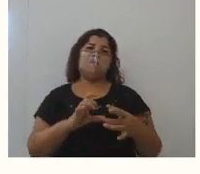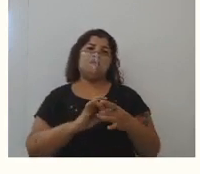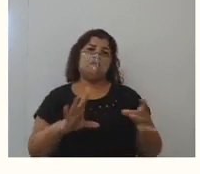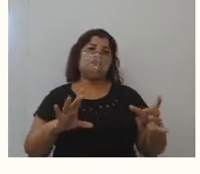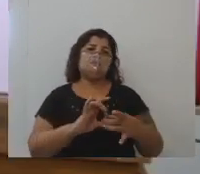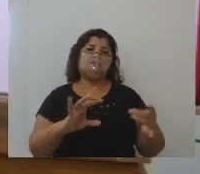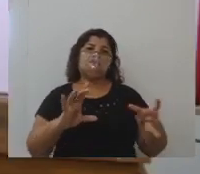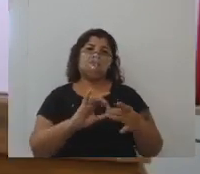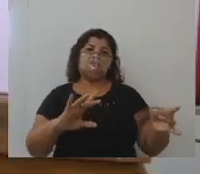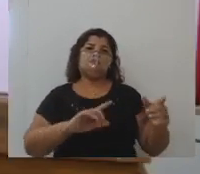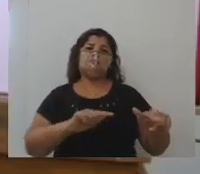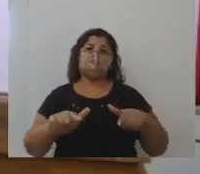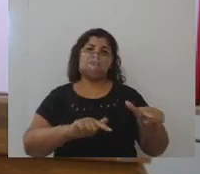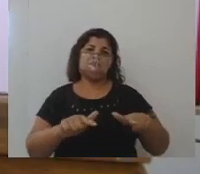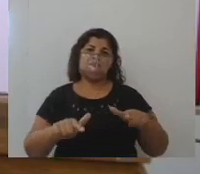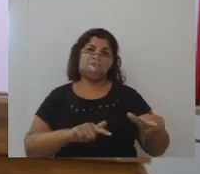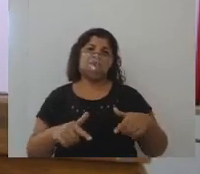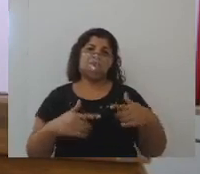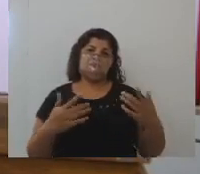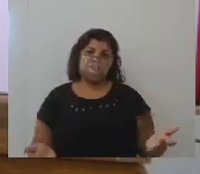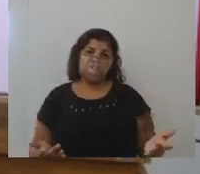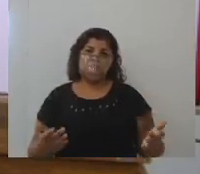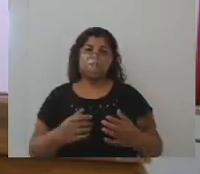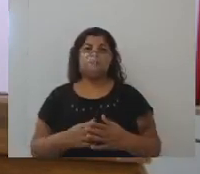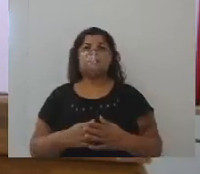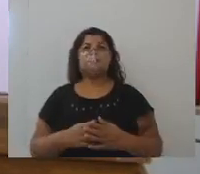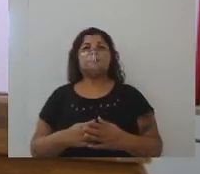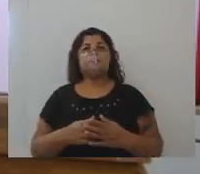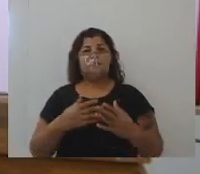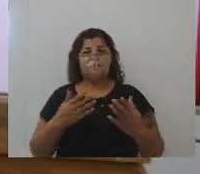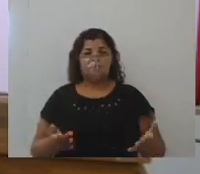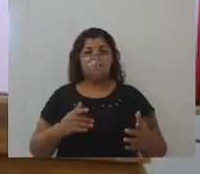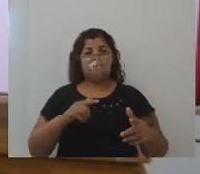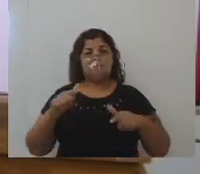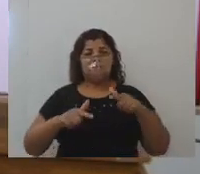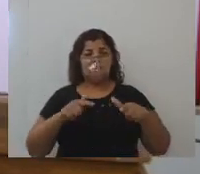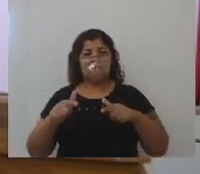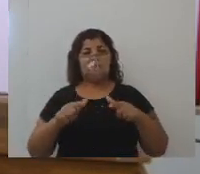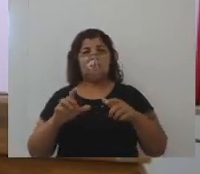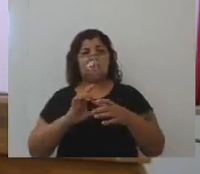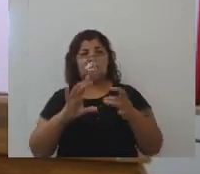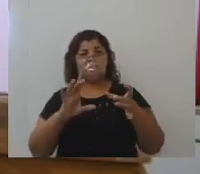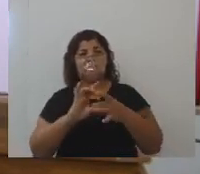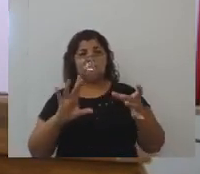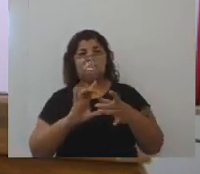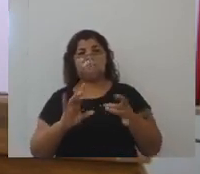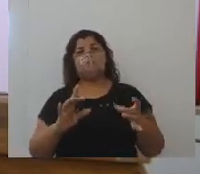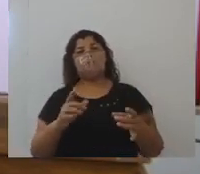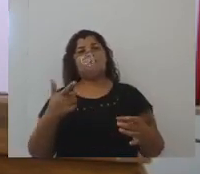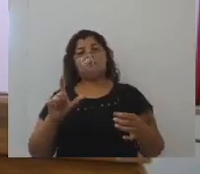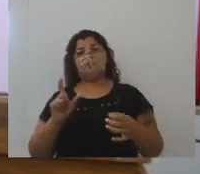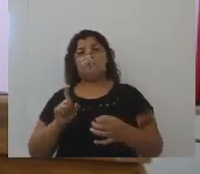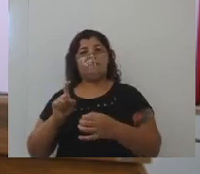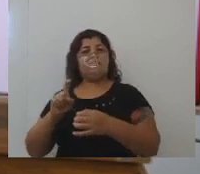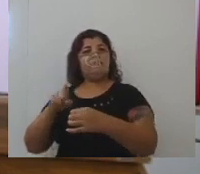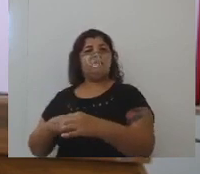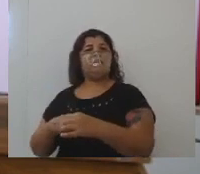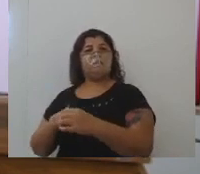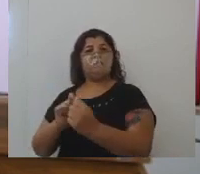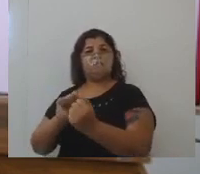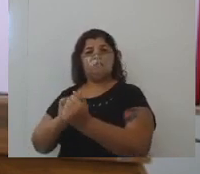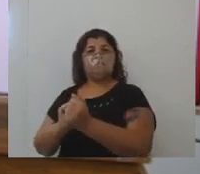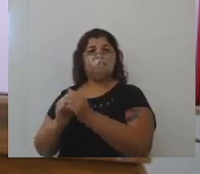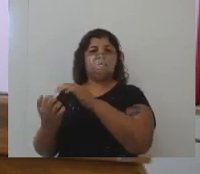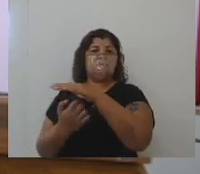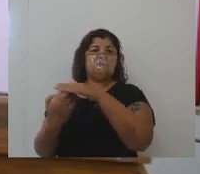identificação profissional. Eu volto a dizer, gente, na uberização do trabalho não existe vínculo entre o trabalhador e a